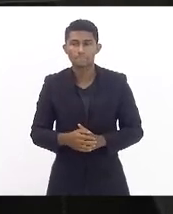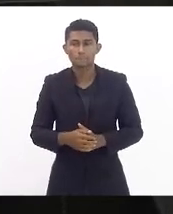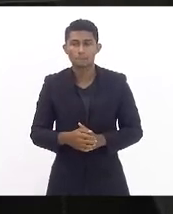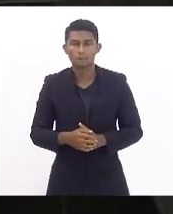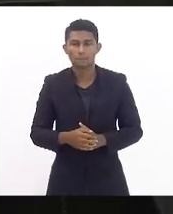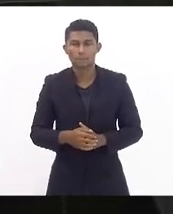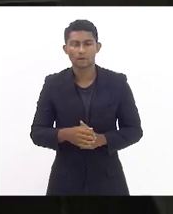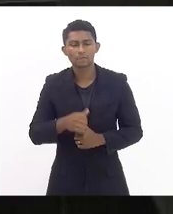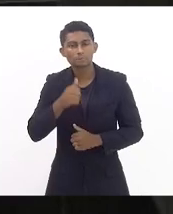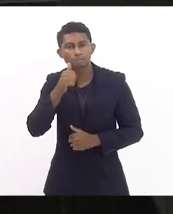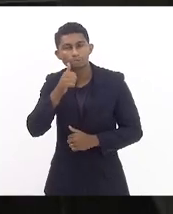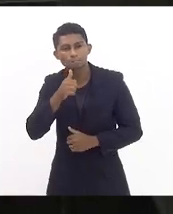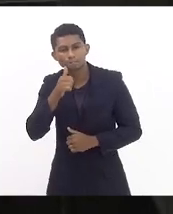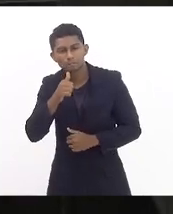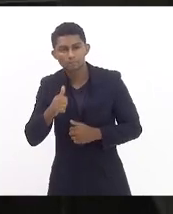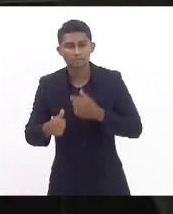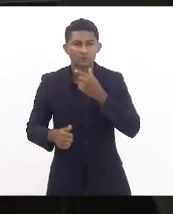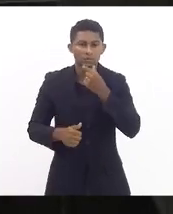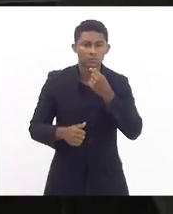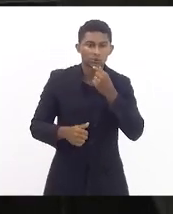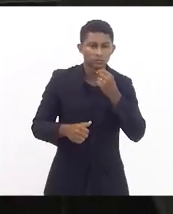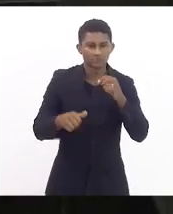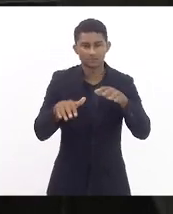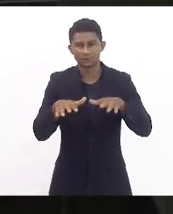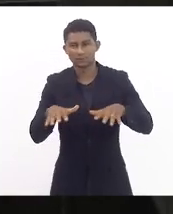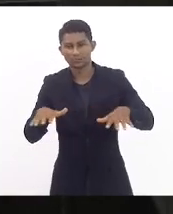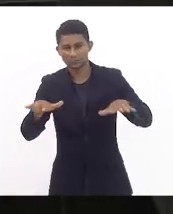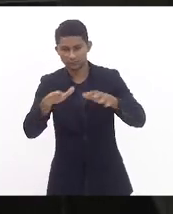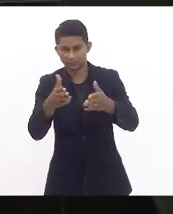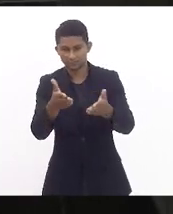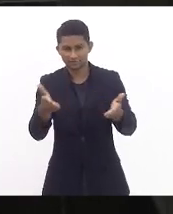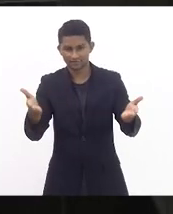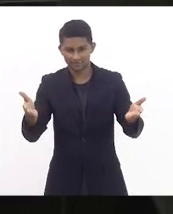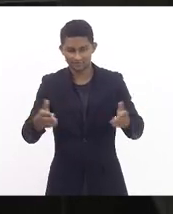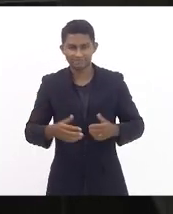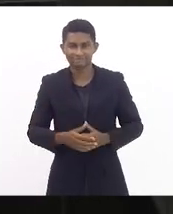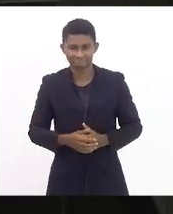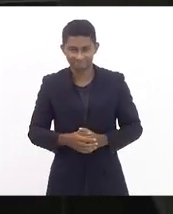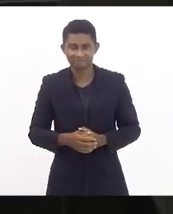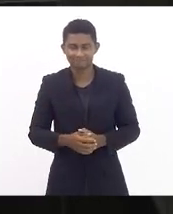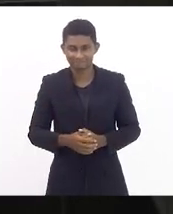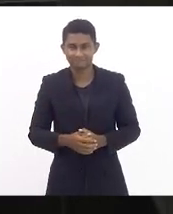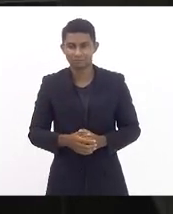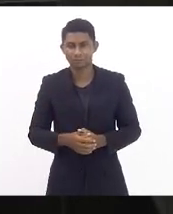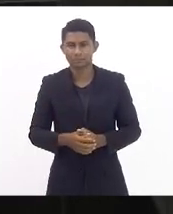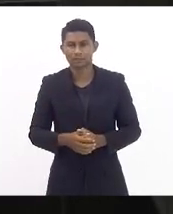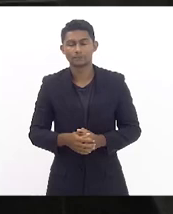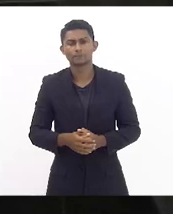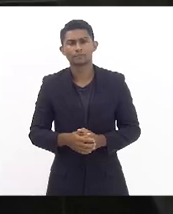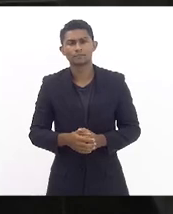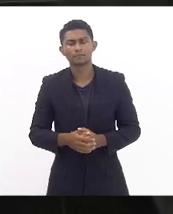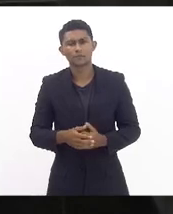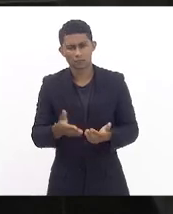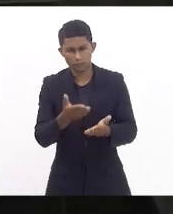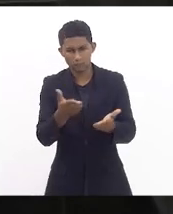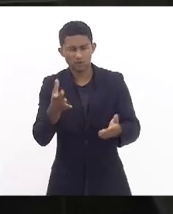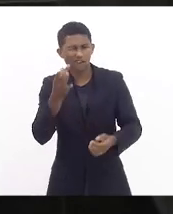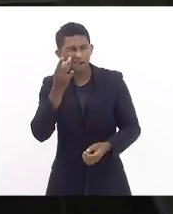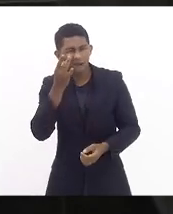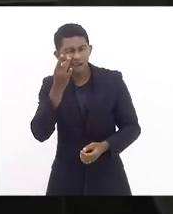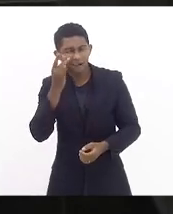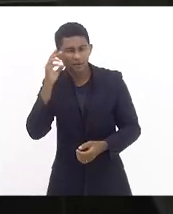e senhores deputados que nos assistem de forma